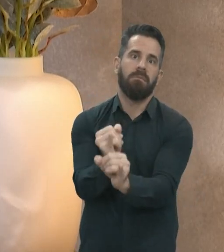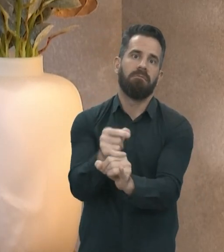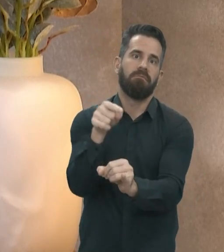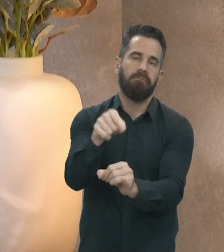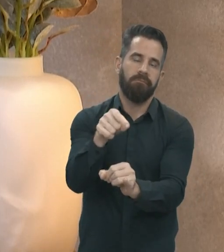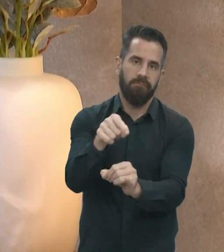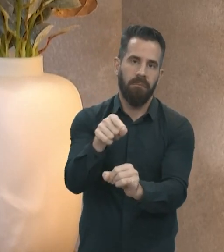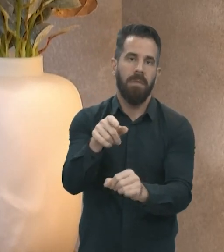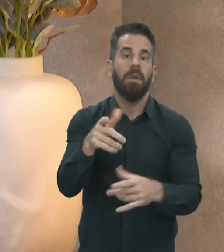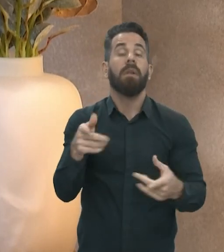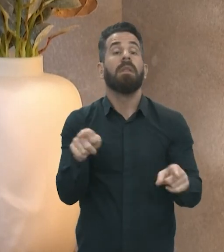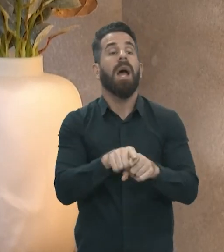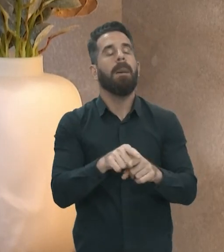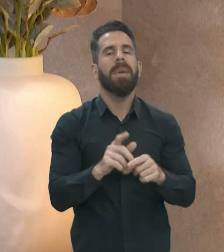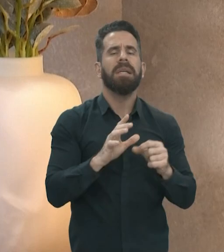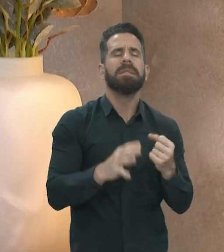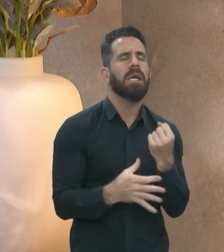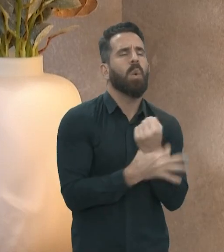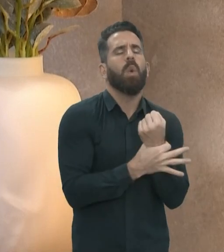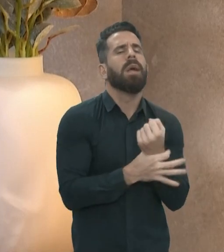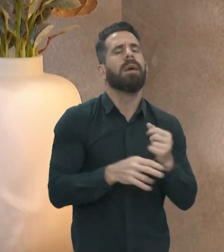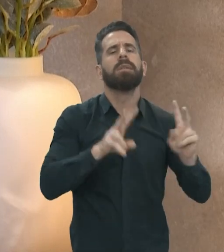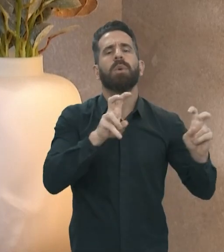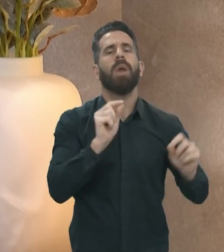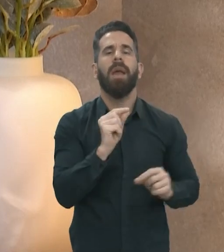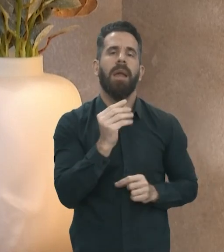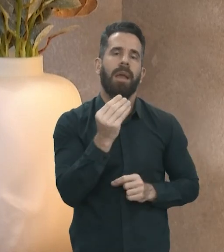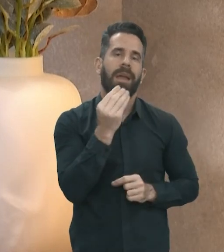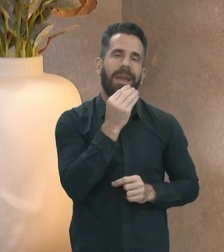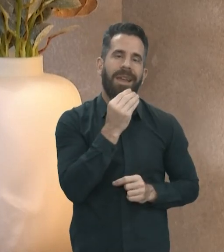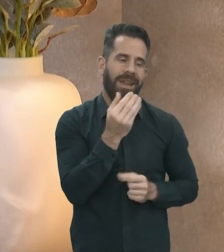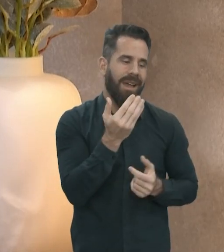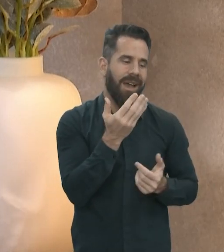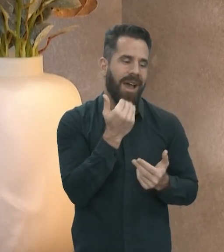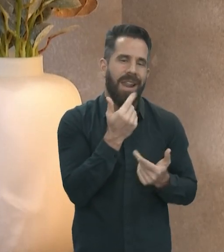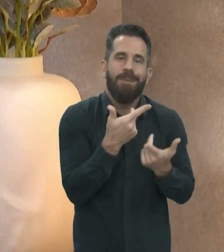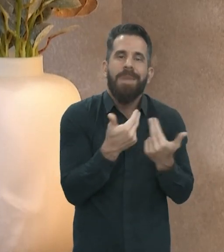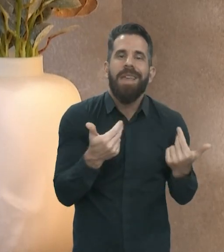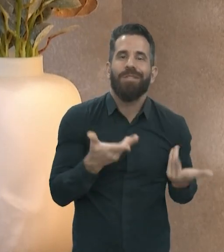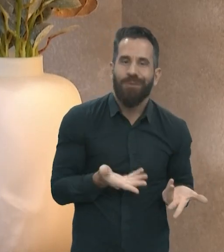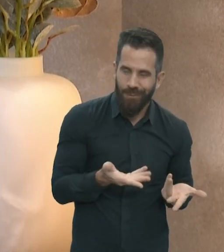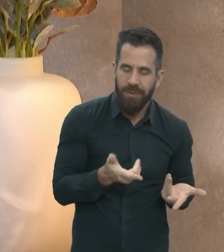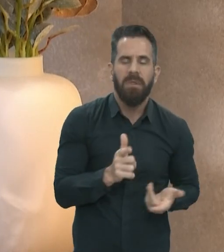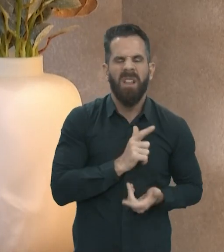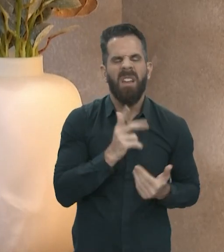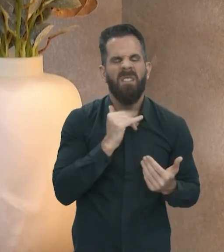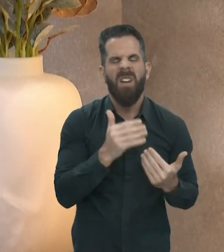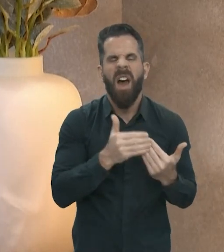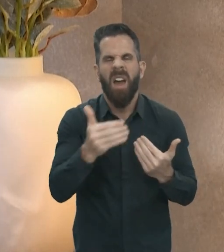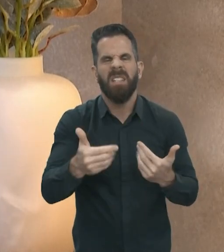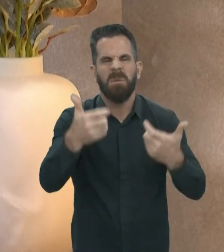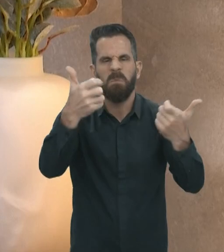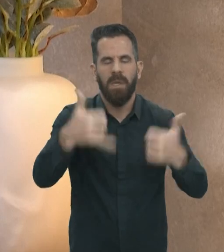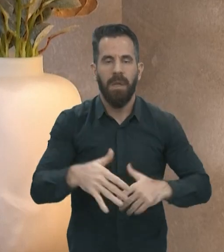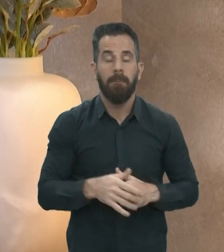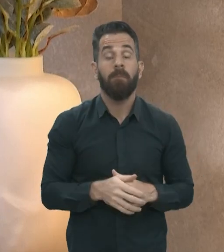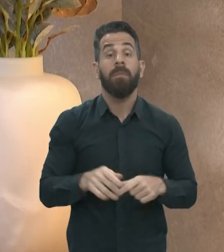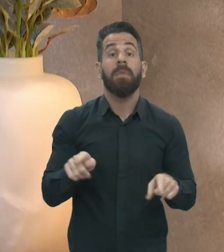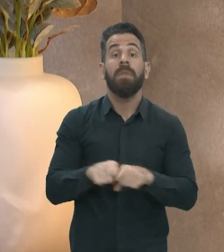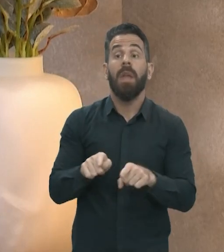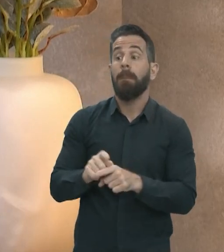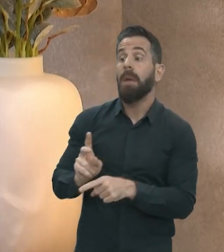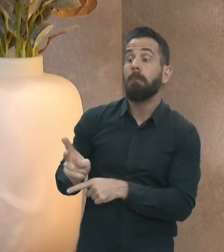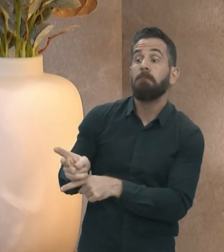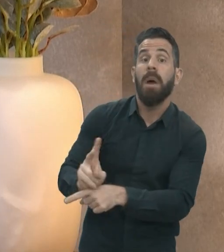a segurança alimentar dos estudantes, Esse é um tema extremamente caro que a gente deve falar na sequência. A segurança orgânica, se